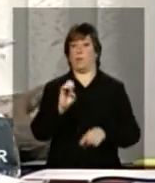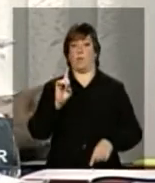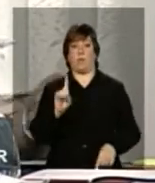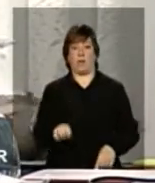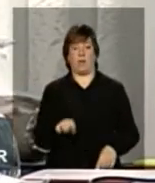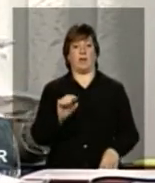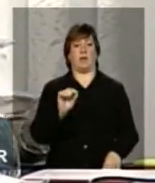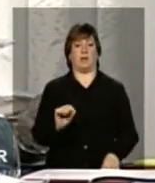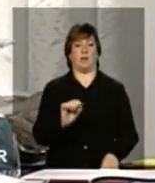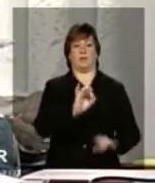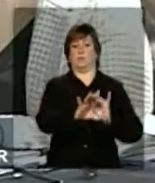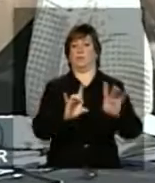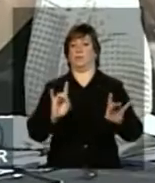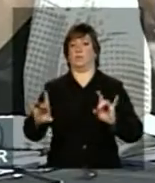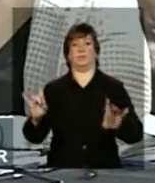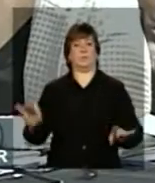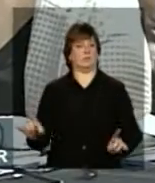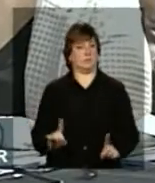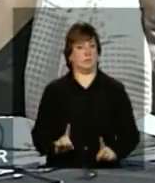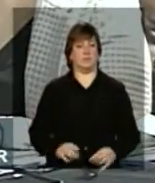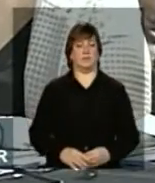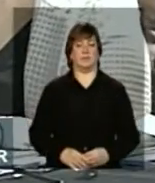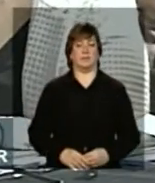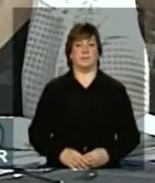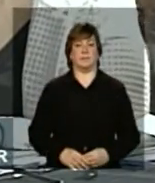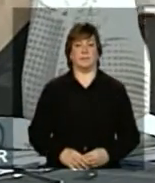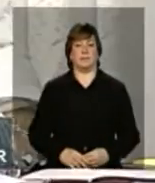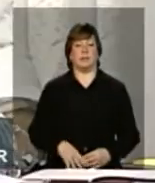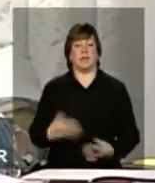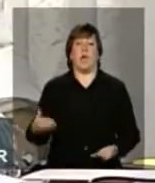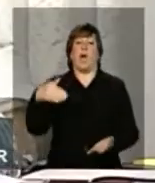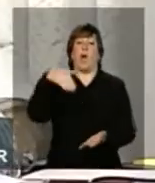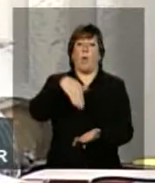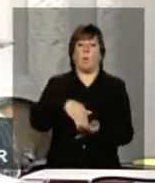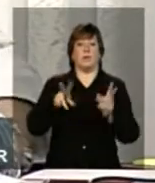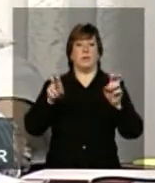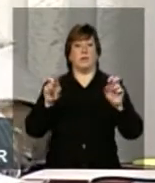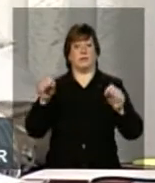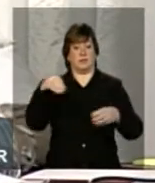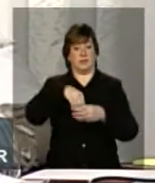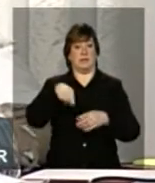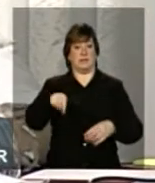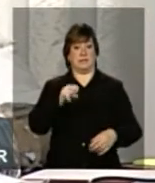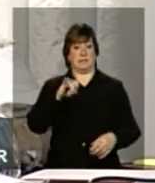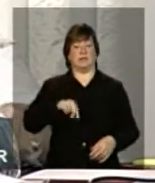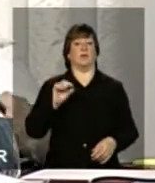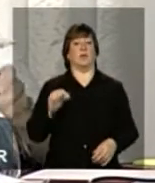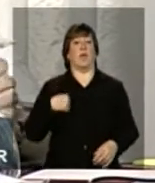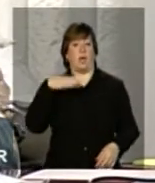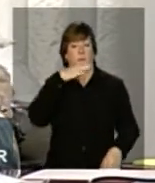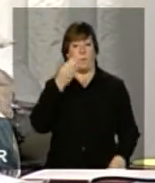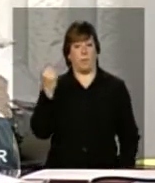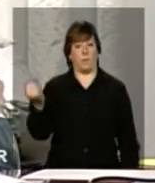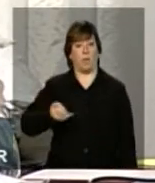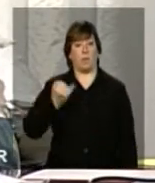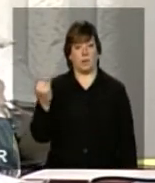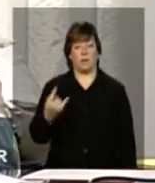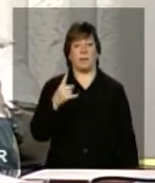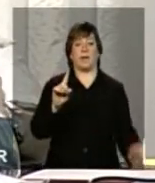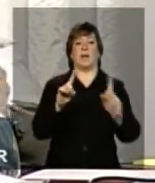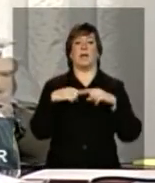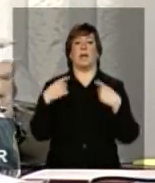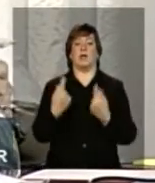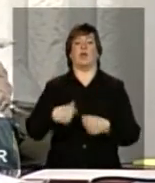representações individuais. E a última questão, assim, que eu achei muito importante, foi uma reunião que fizemos